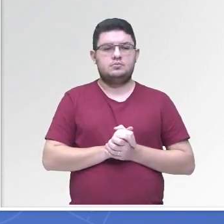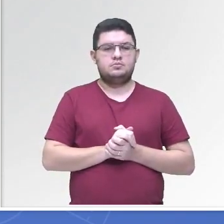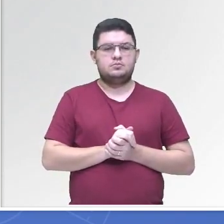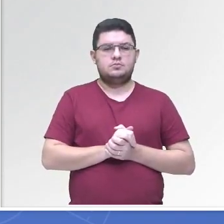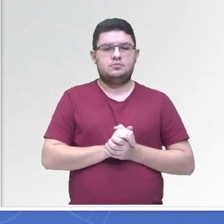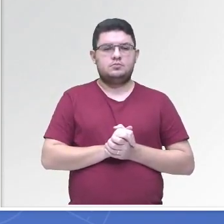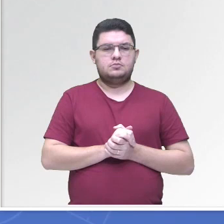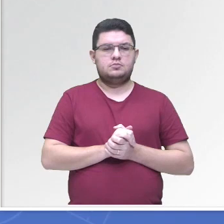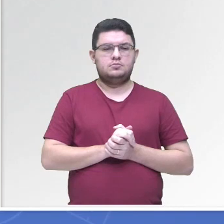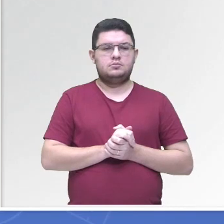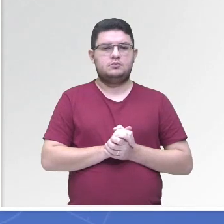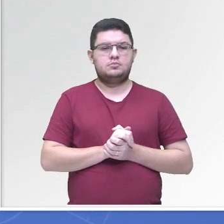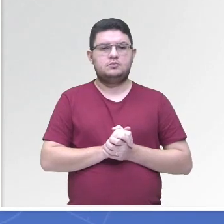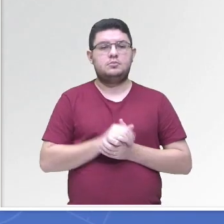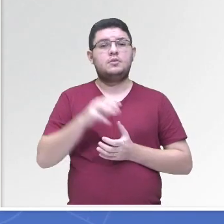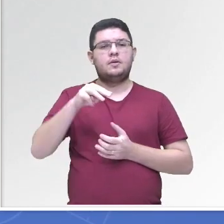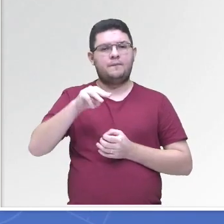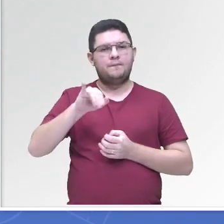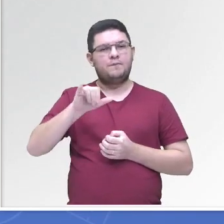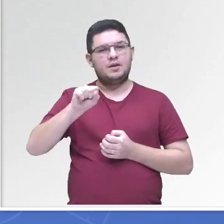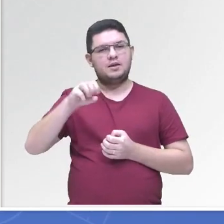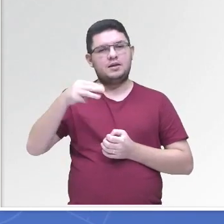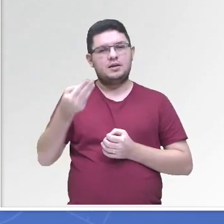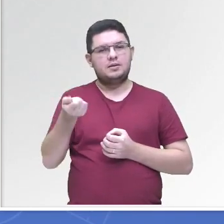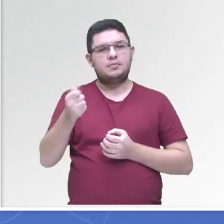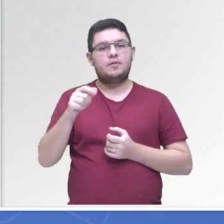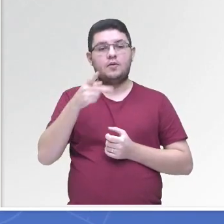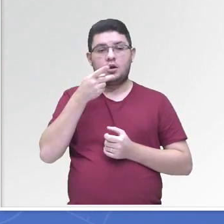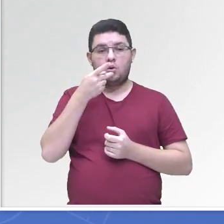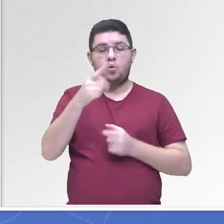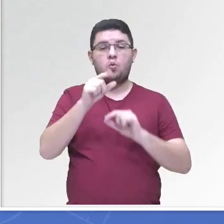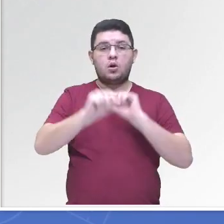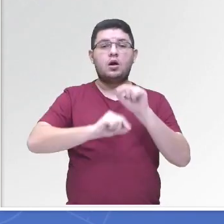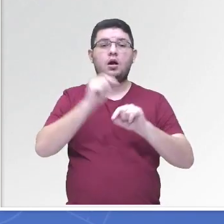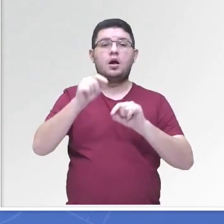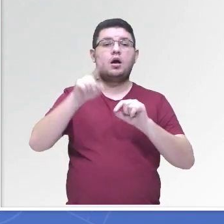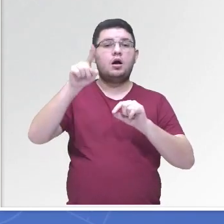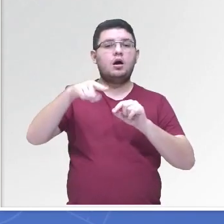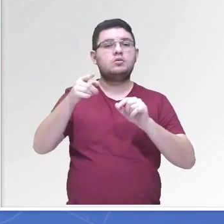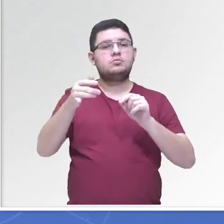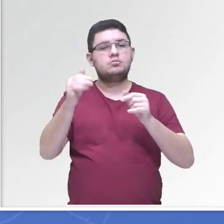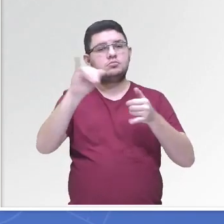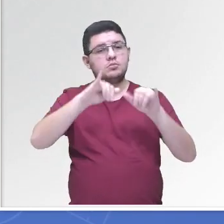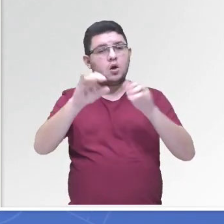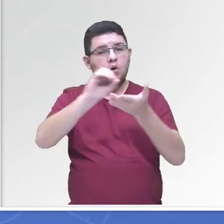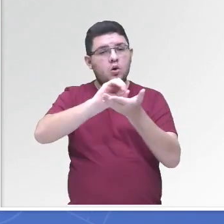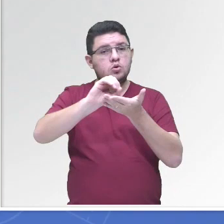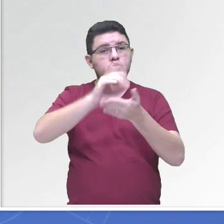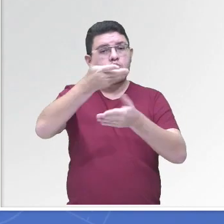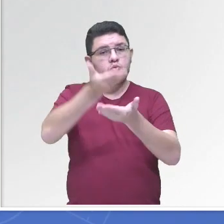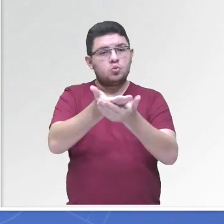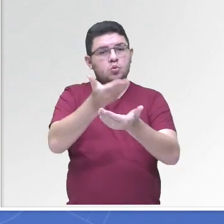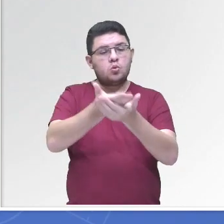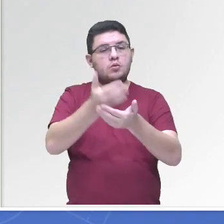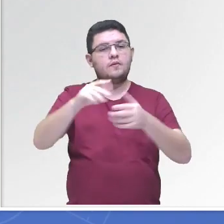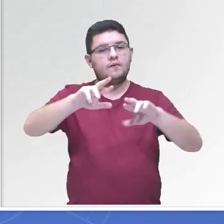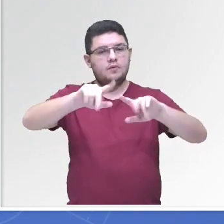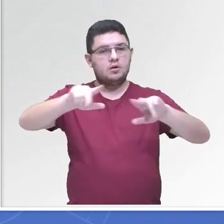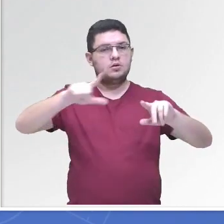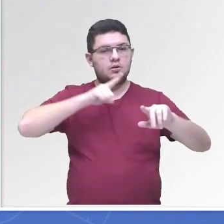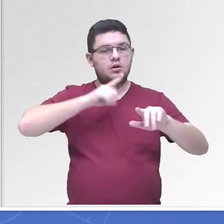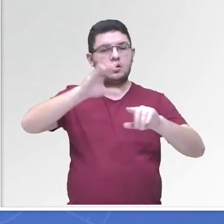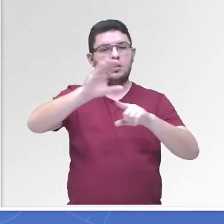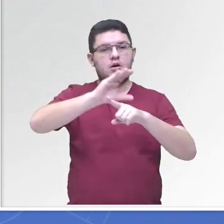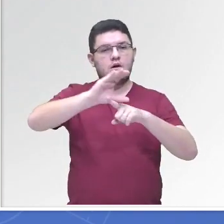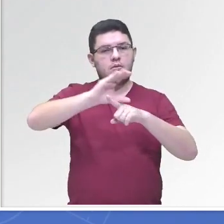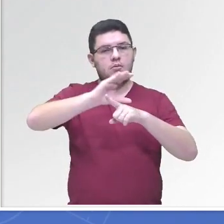Misma, acho que é Misma, né? Colocou o ramo da química que estuda os compostos de carbono. Que mais?